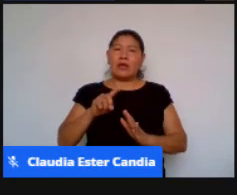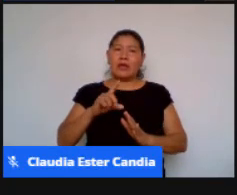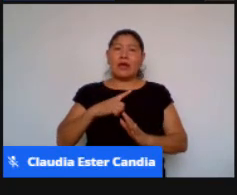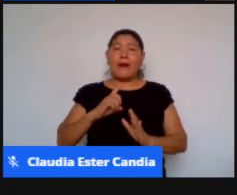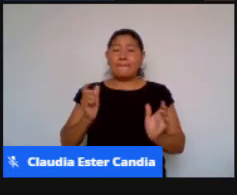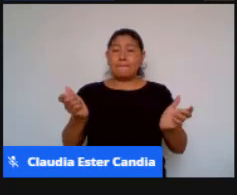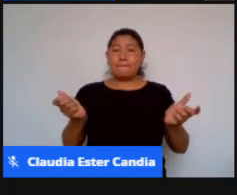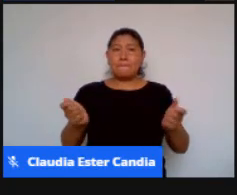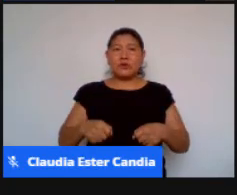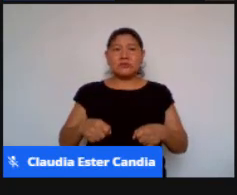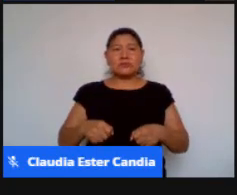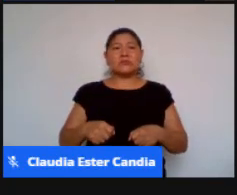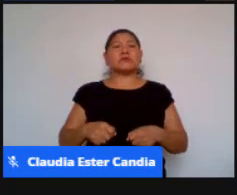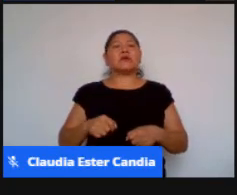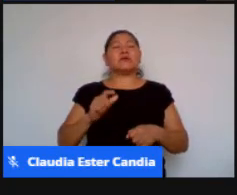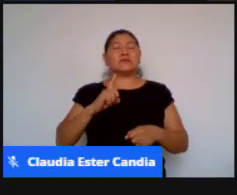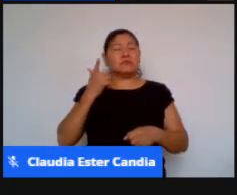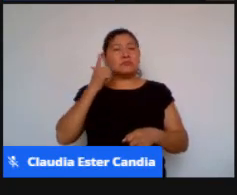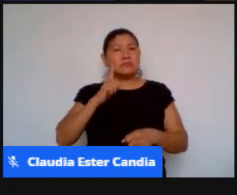gente pode